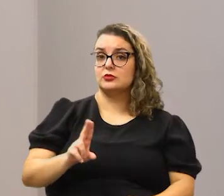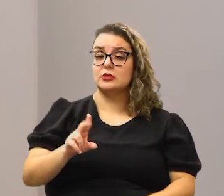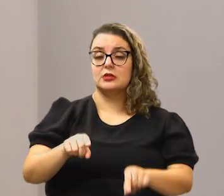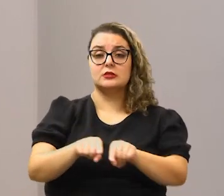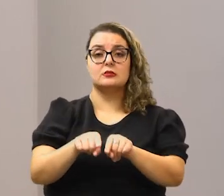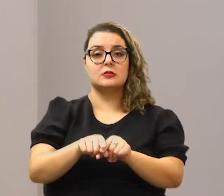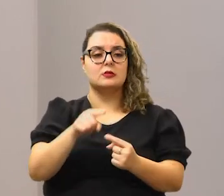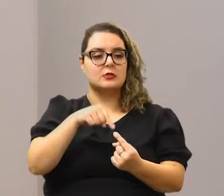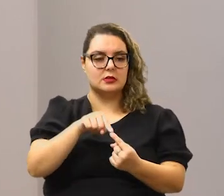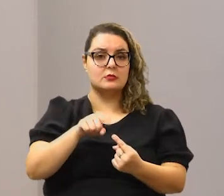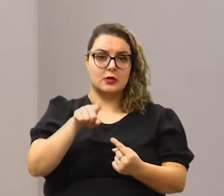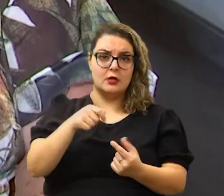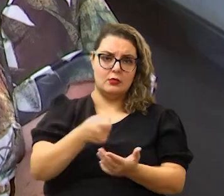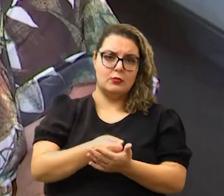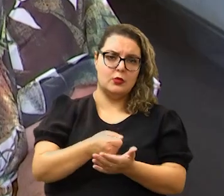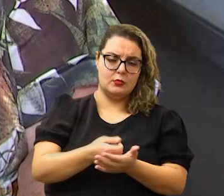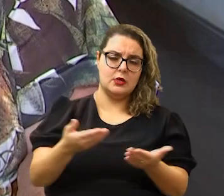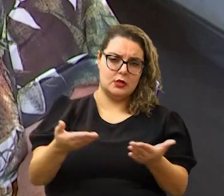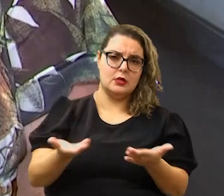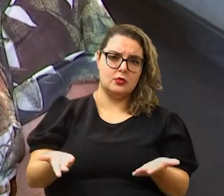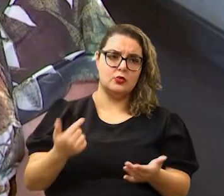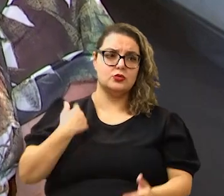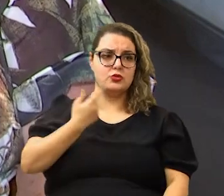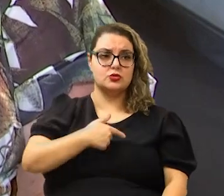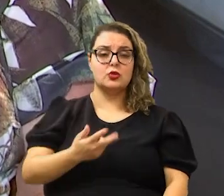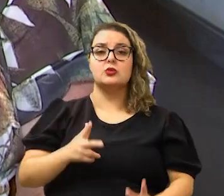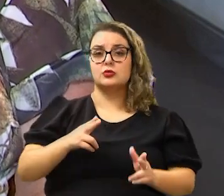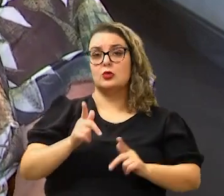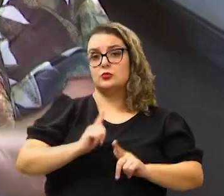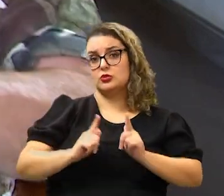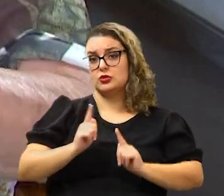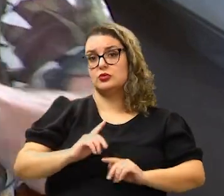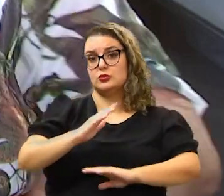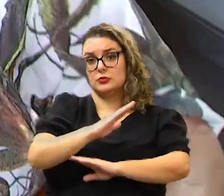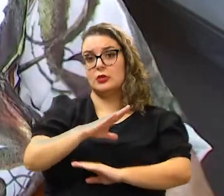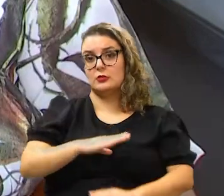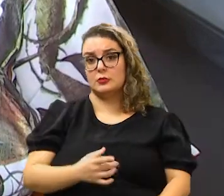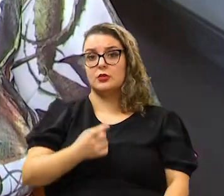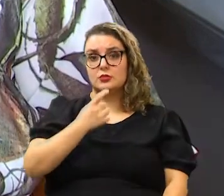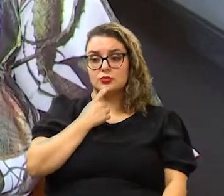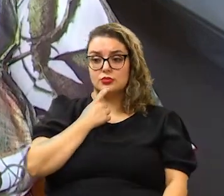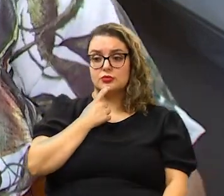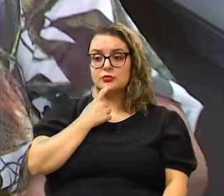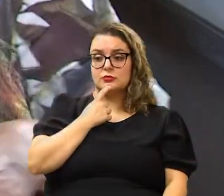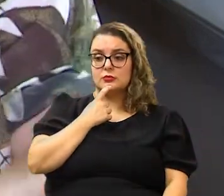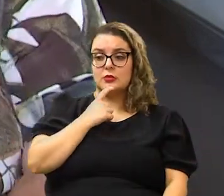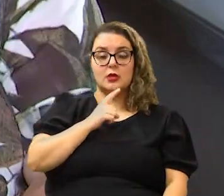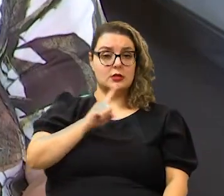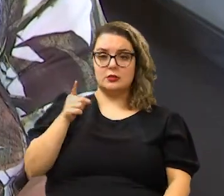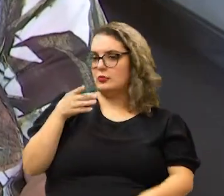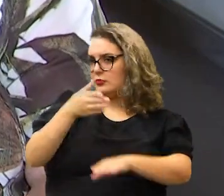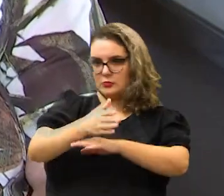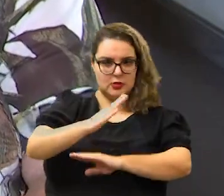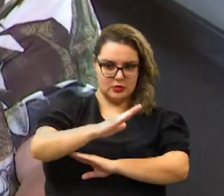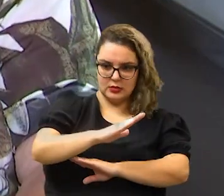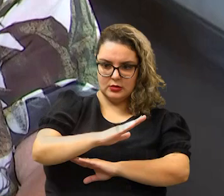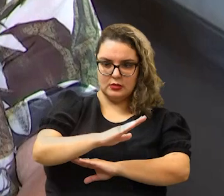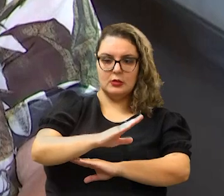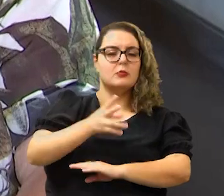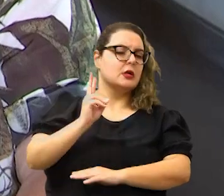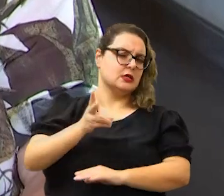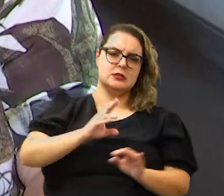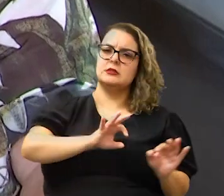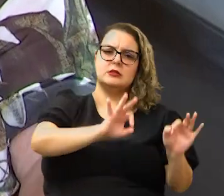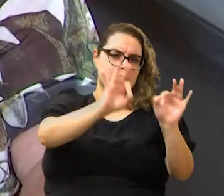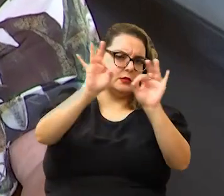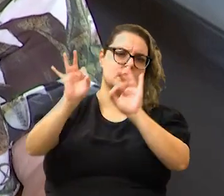gestor da Câmara Municipal de Campinas. Não fui mais à Câmara, mas não deixei de assistir às sessões que